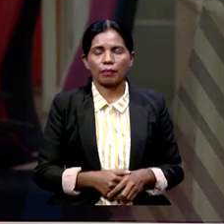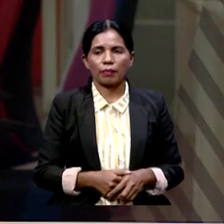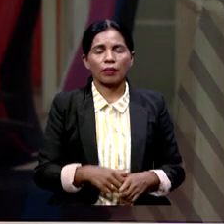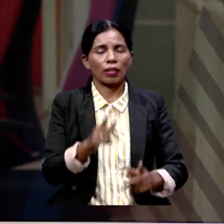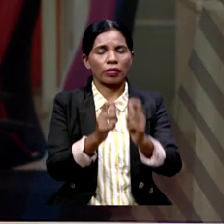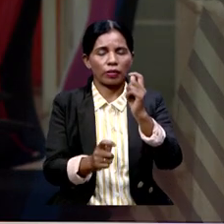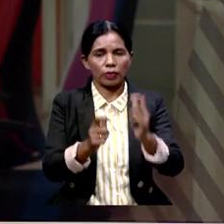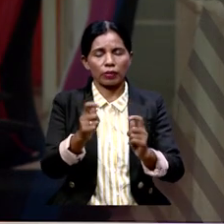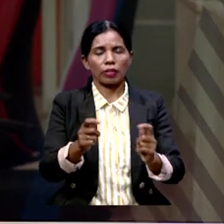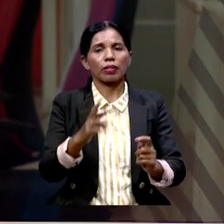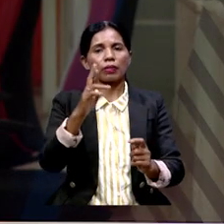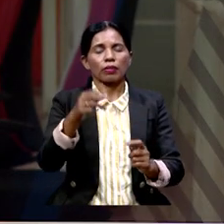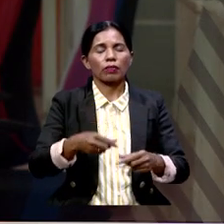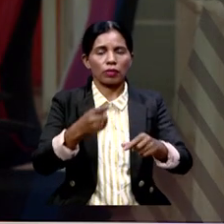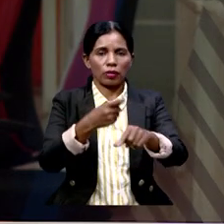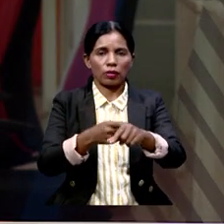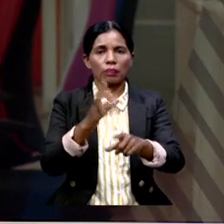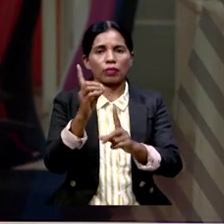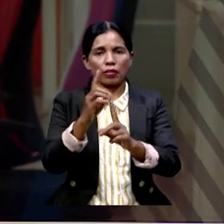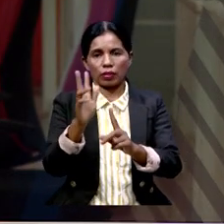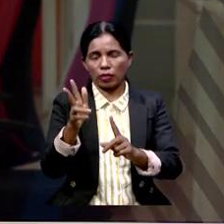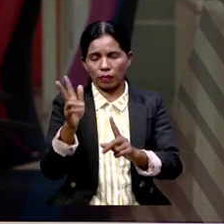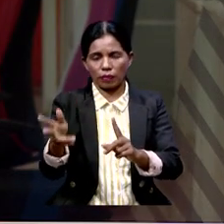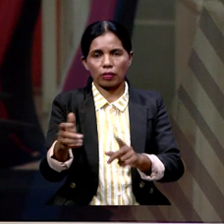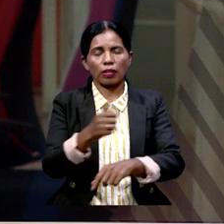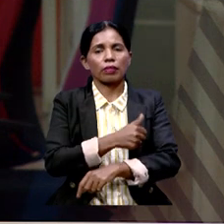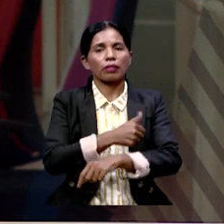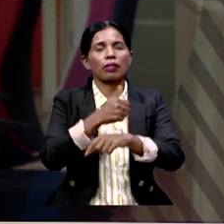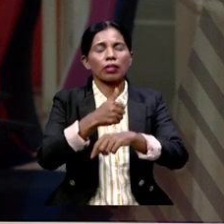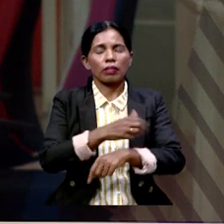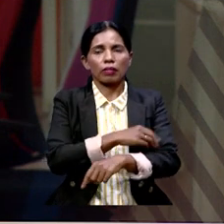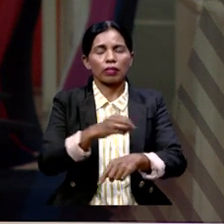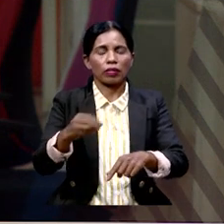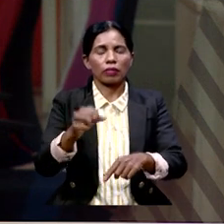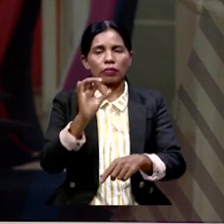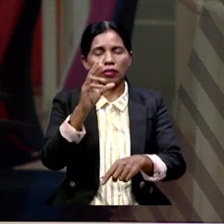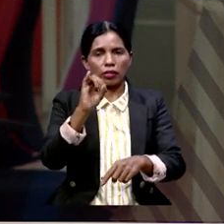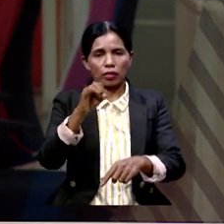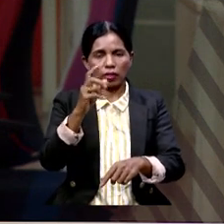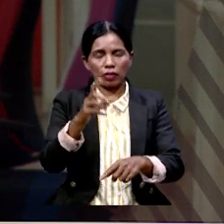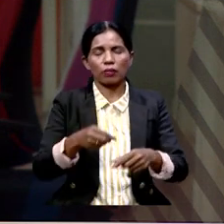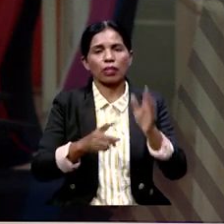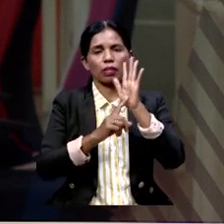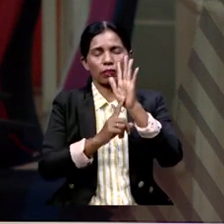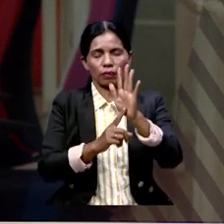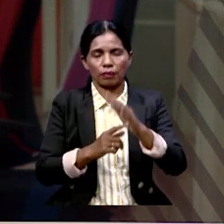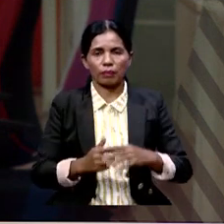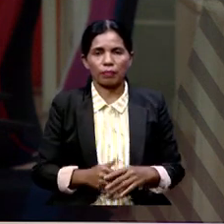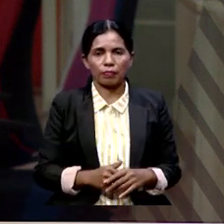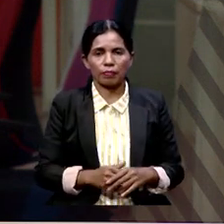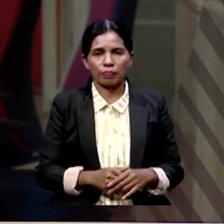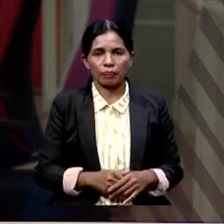Tribunal Recurso fue tempo loro un tolo nulo para advogado fugitivo Arnolfo Teves, ato hato recurso.